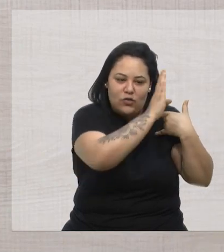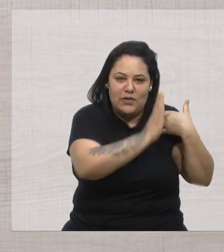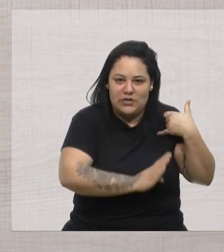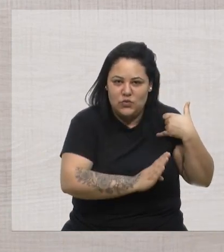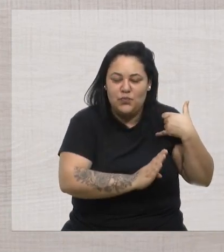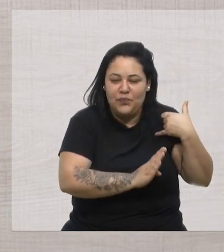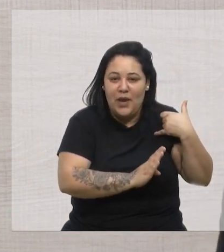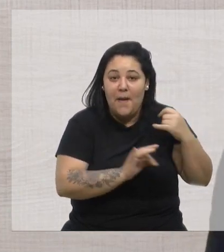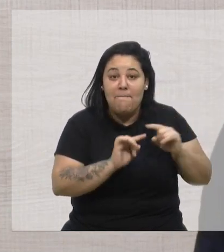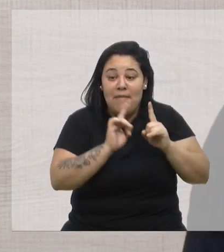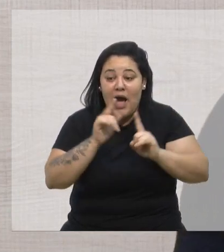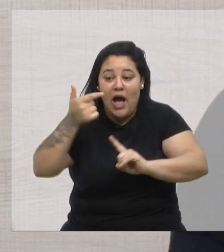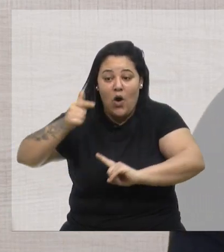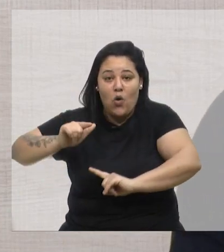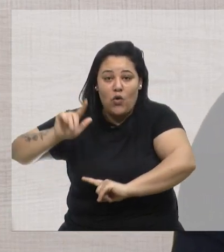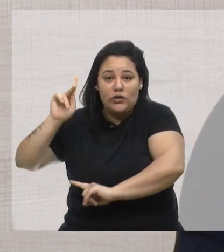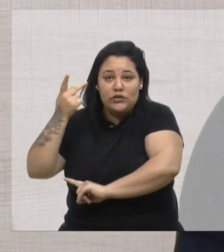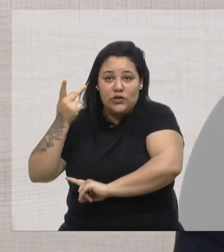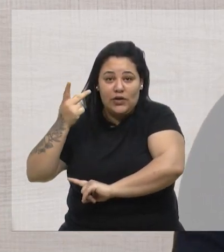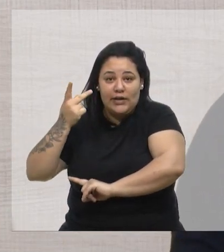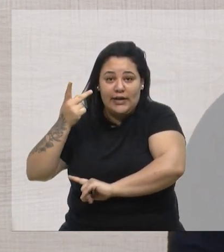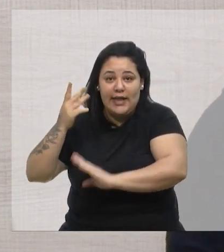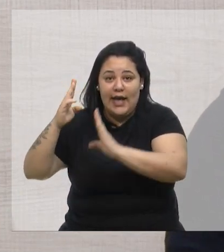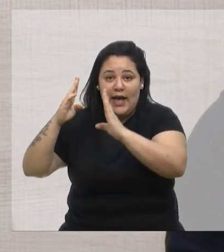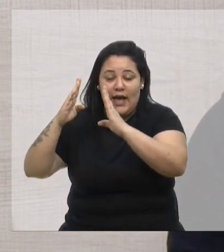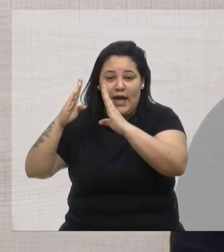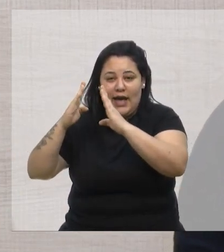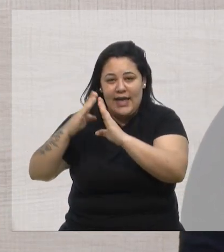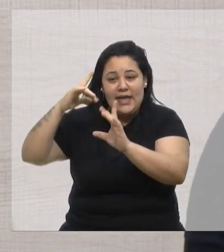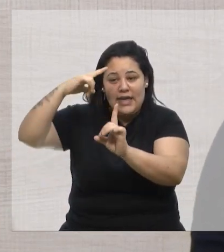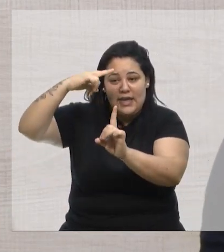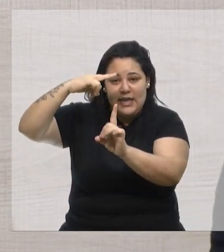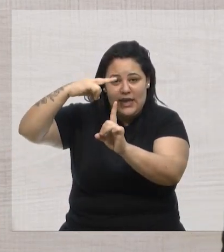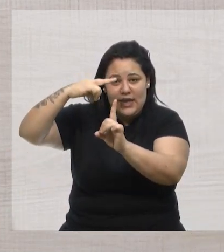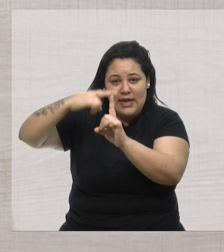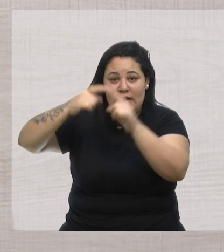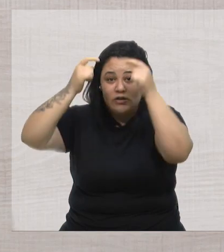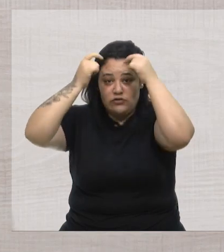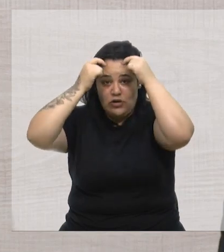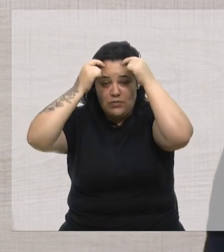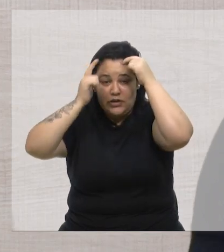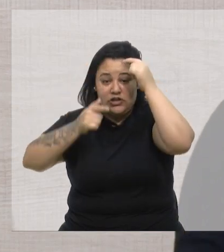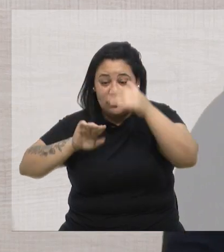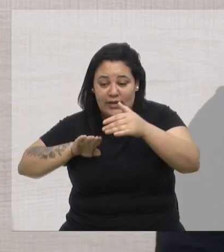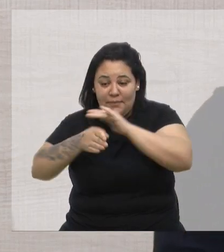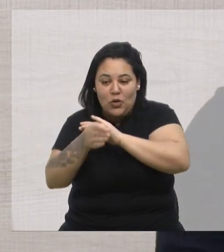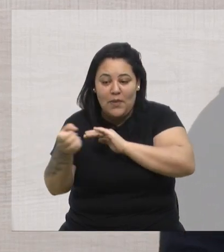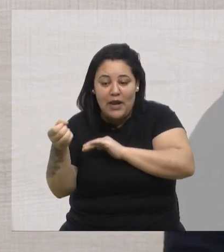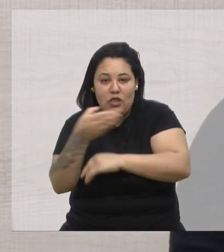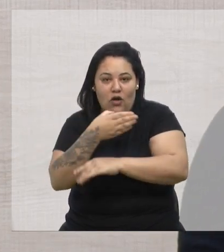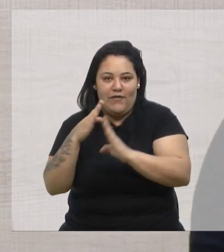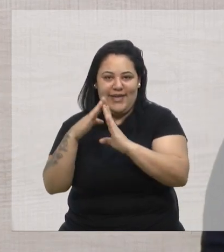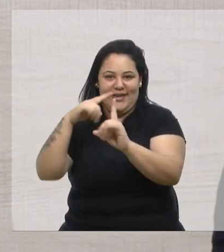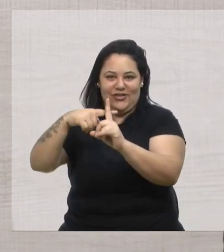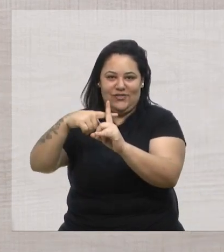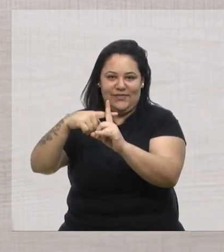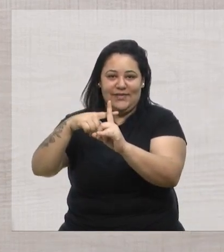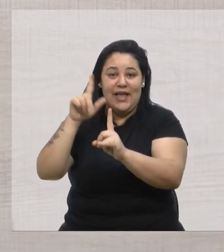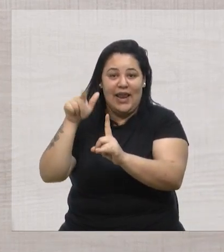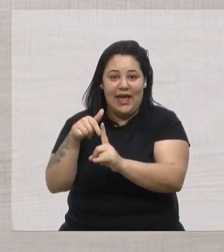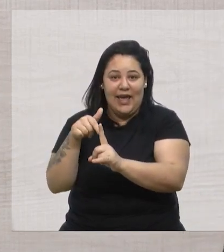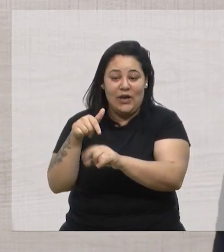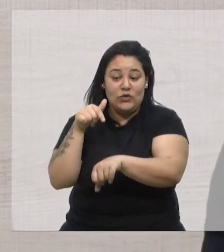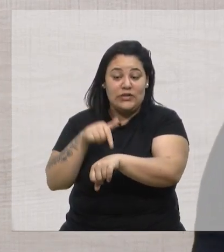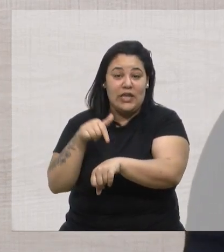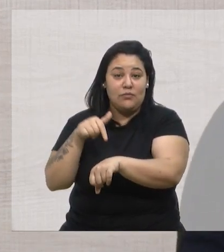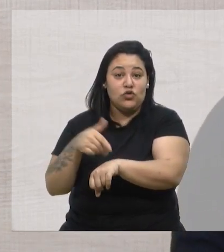Brasil Imperial, mas uma outra história, que é a da Igreja do Diabo, que a gente adaptou para a Nova Igreja, ela se passa